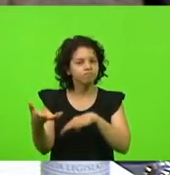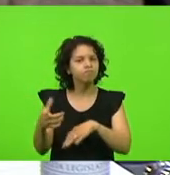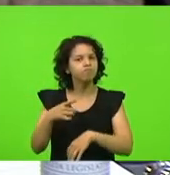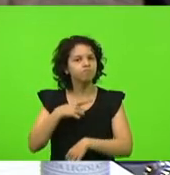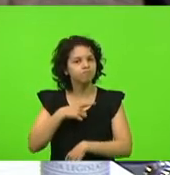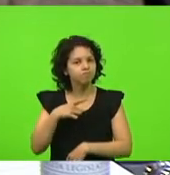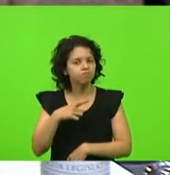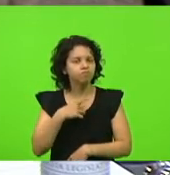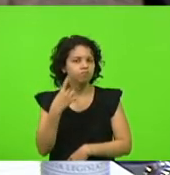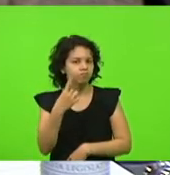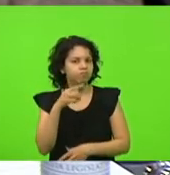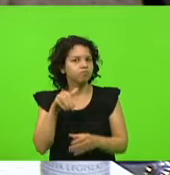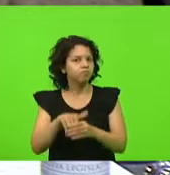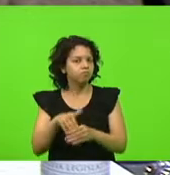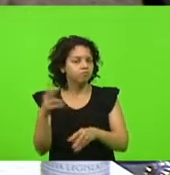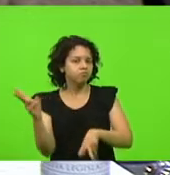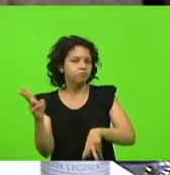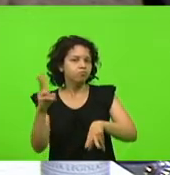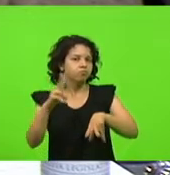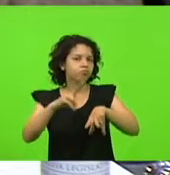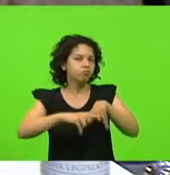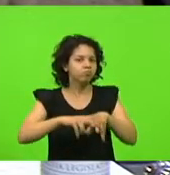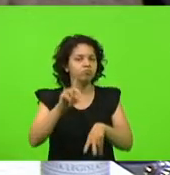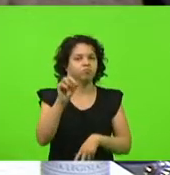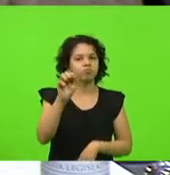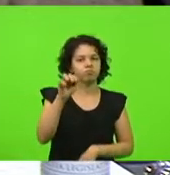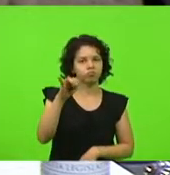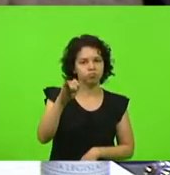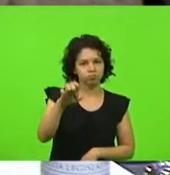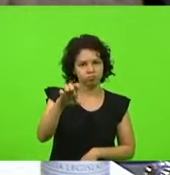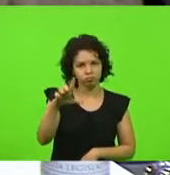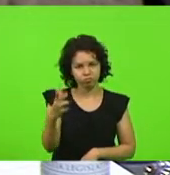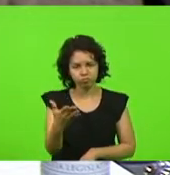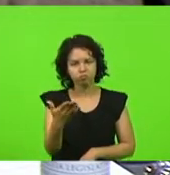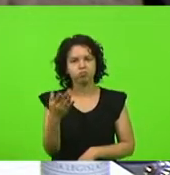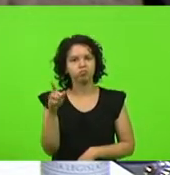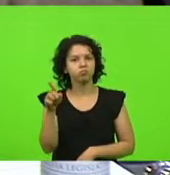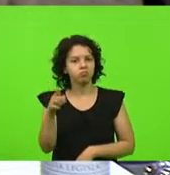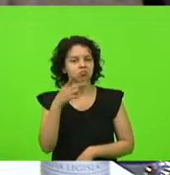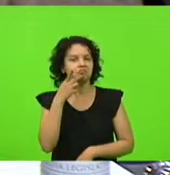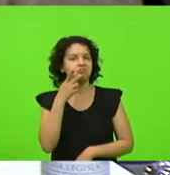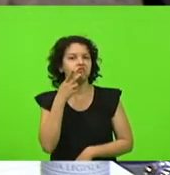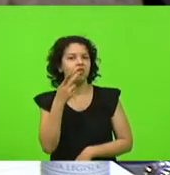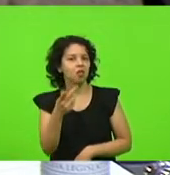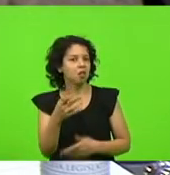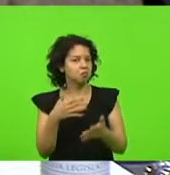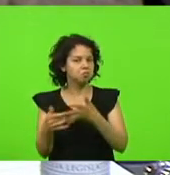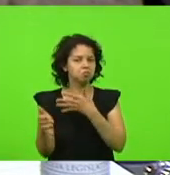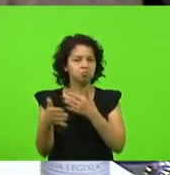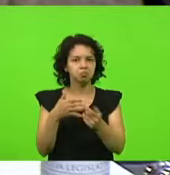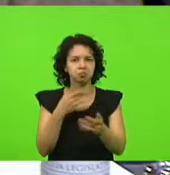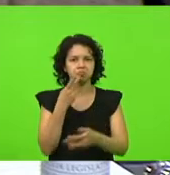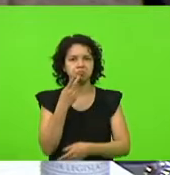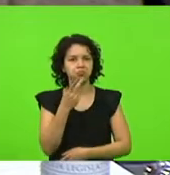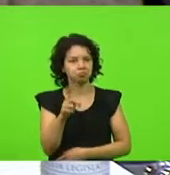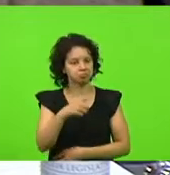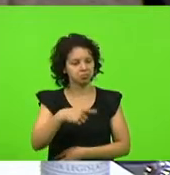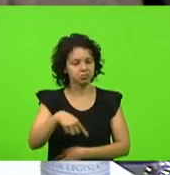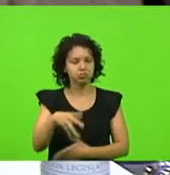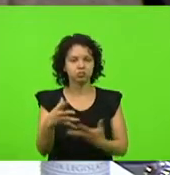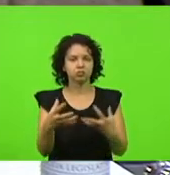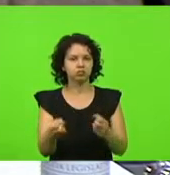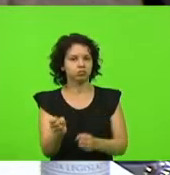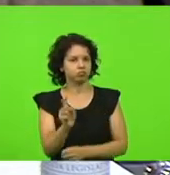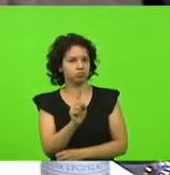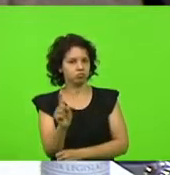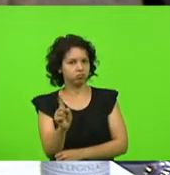do Daniel Silveira por ele ter falado, e seja lá o que ele falou, não podemos aceitar que